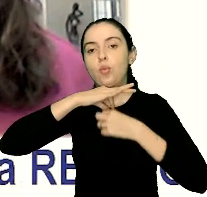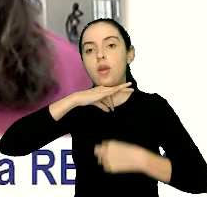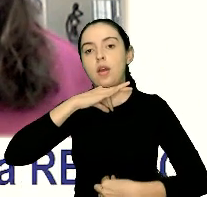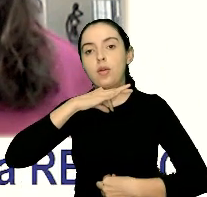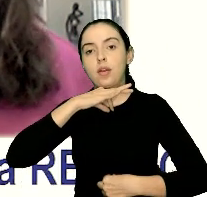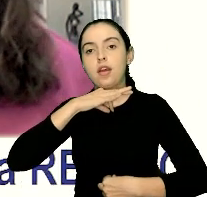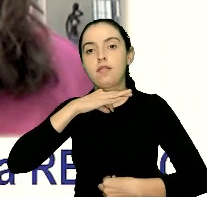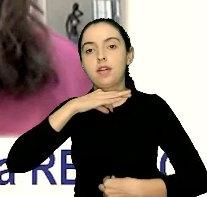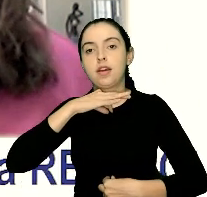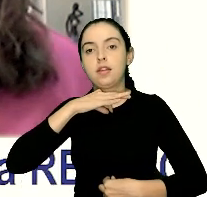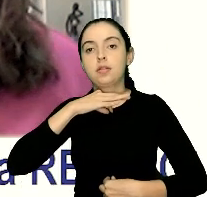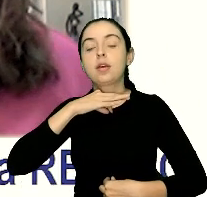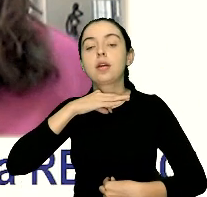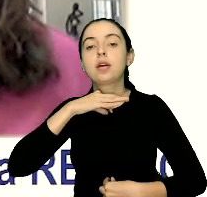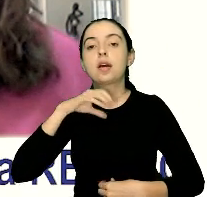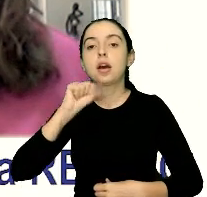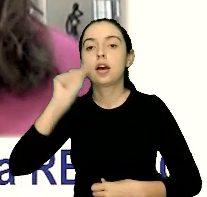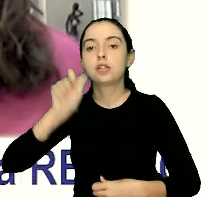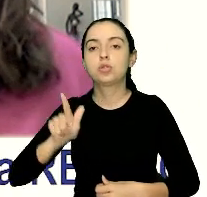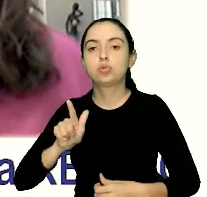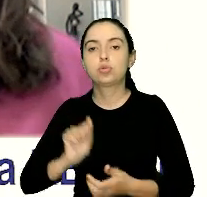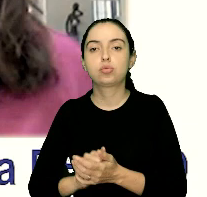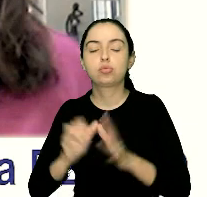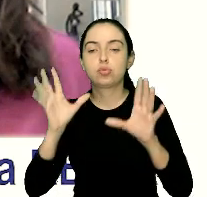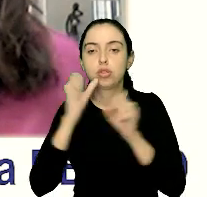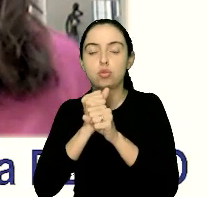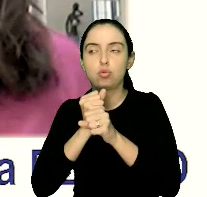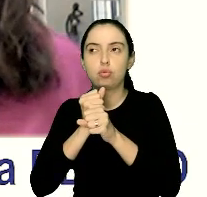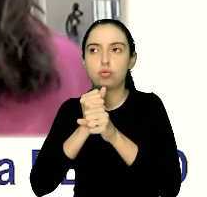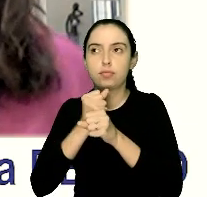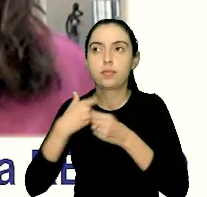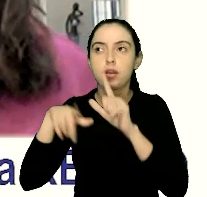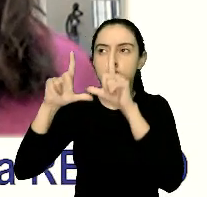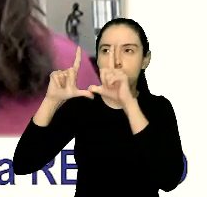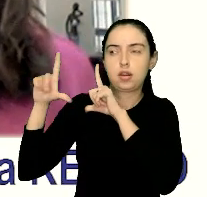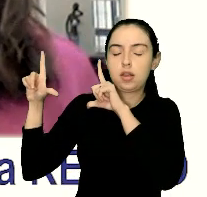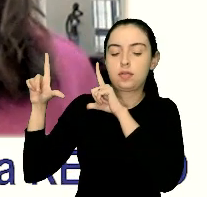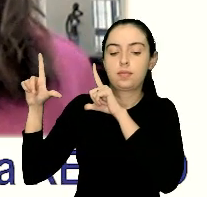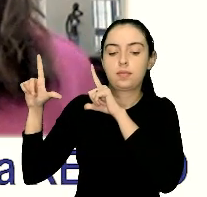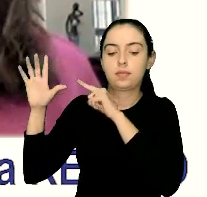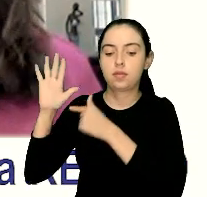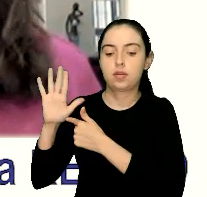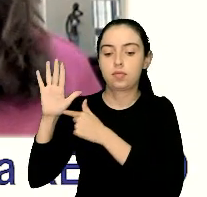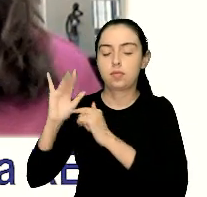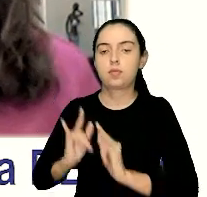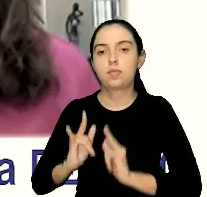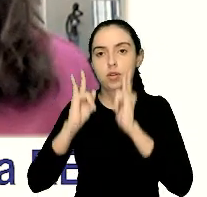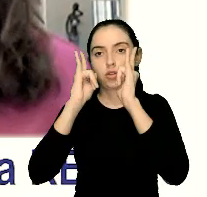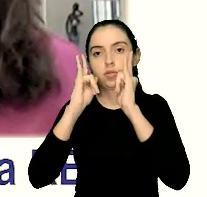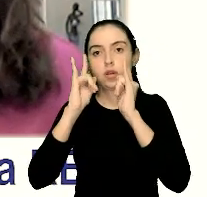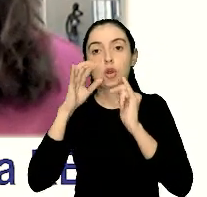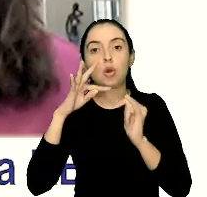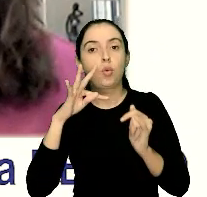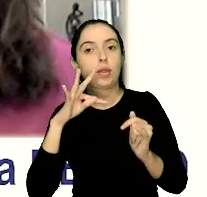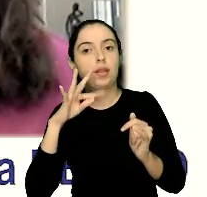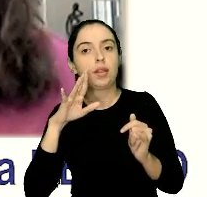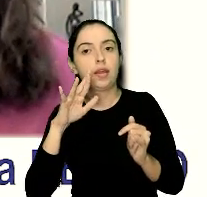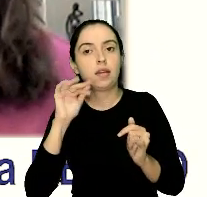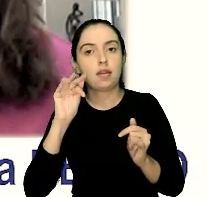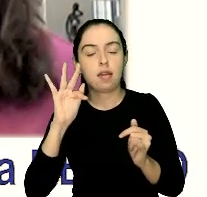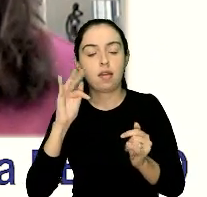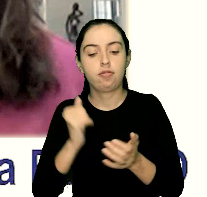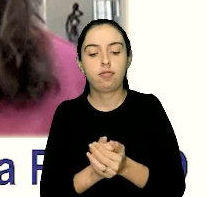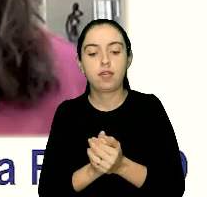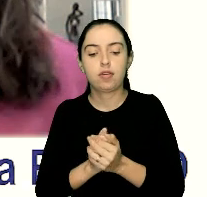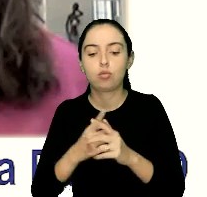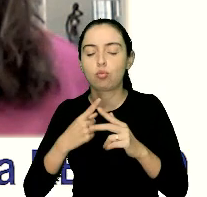Tenho atrás de mim a imagem do prédio do Tribunal Regional Federal. É uma construção da década de 70,